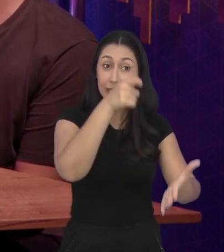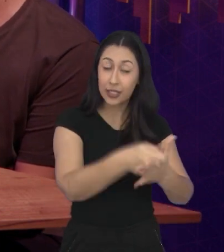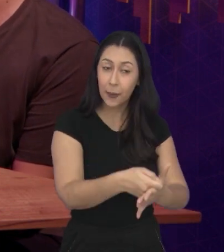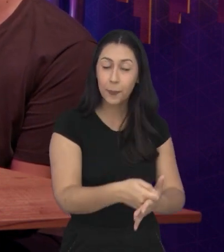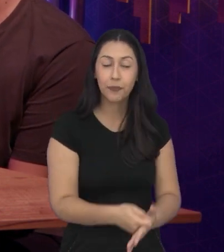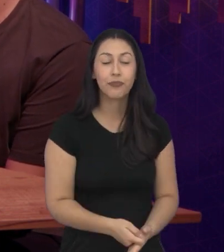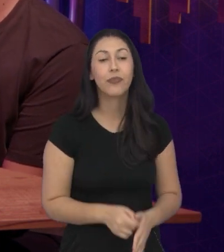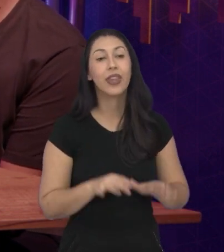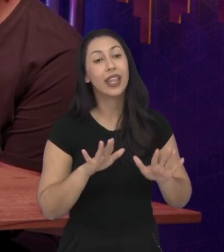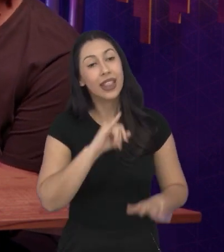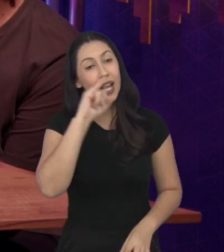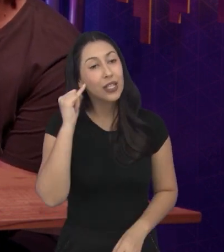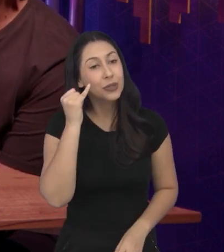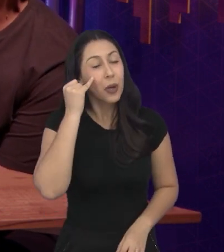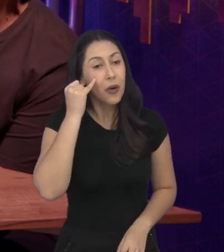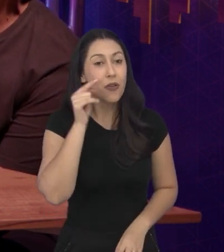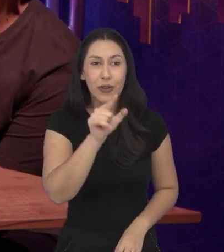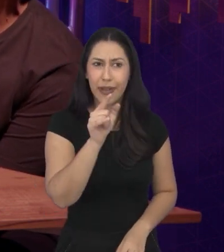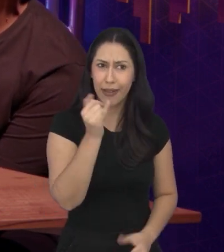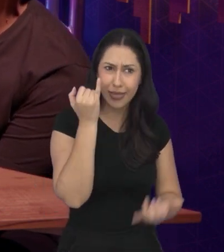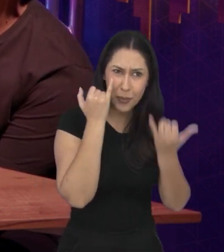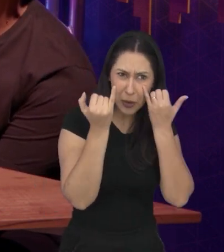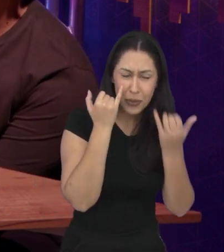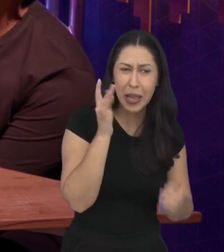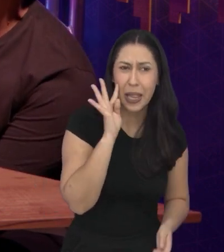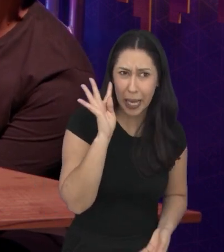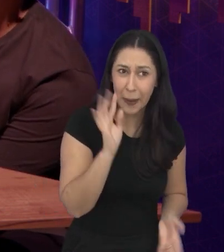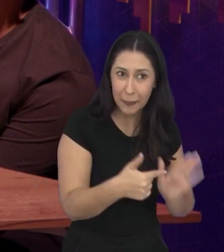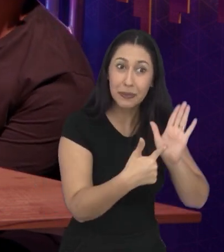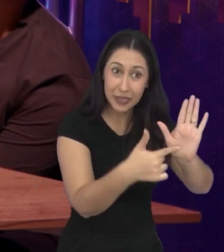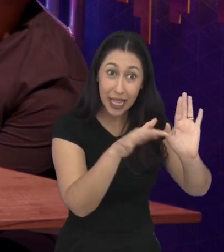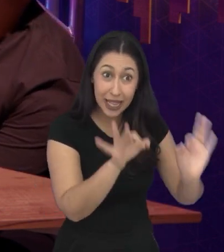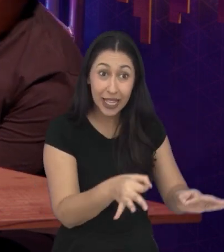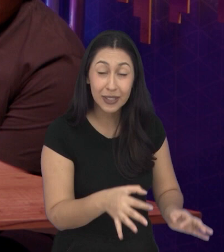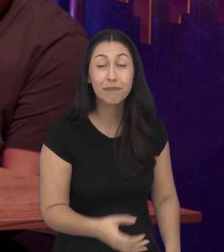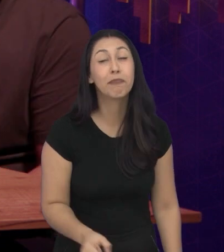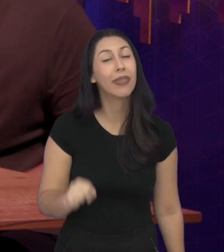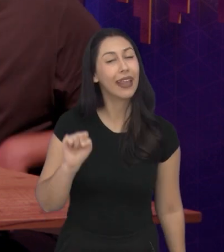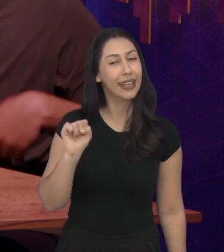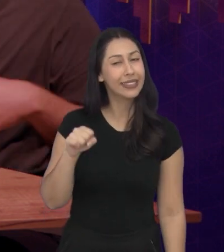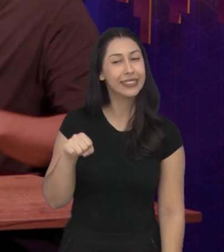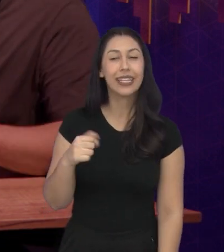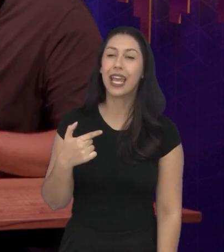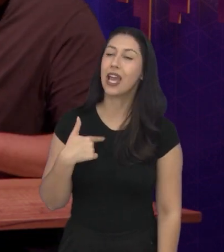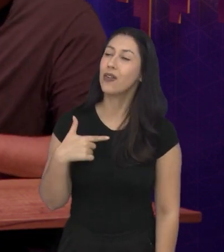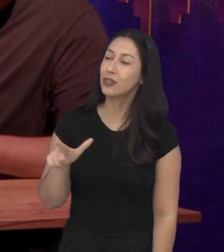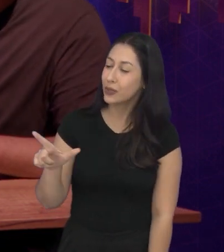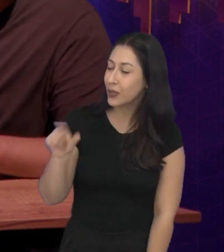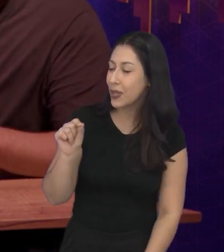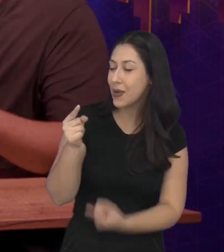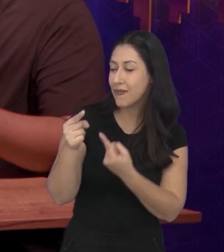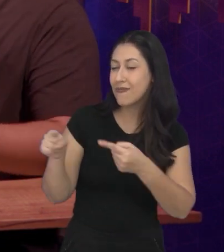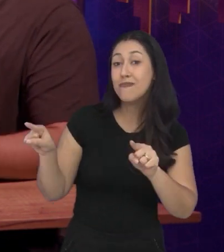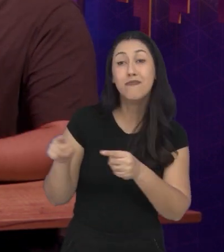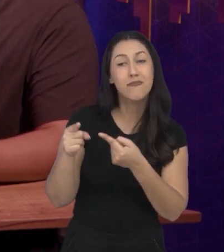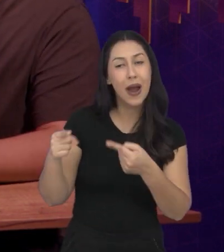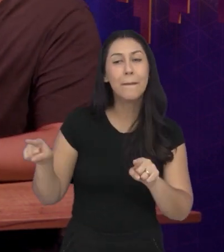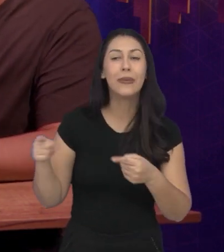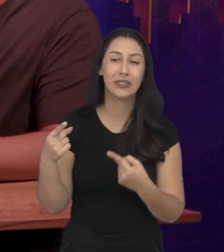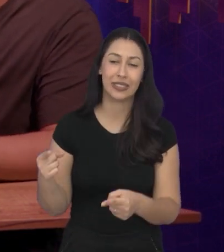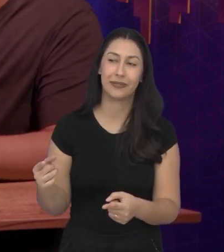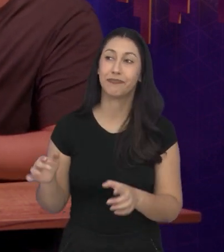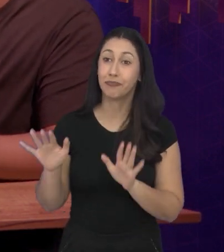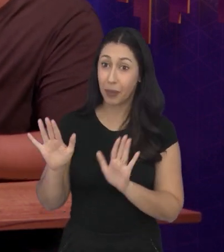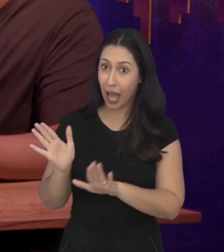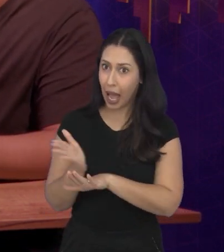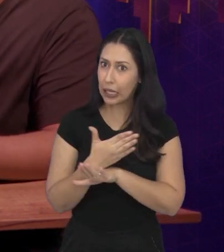indecisão. E, João, antes da gente terminar o programa, você ainda tem mais uma informação legal aqui pra gente, né? Sim, eu separei uma música aqui, só completando, isso é muito